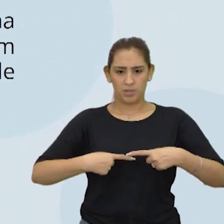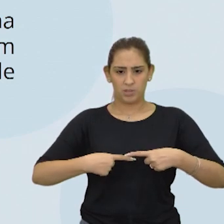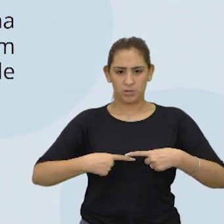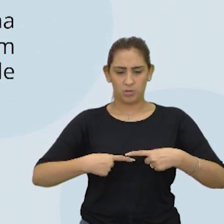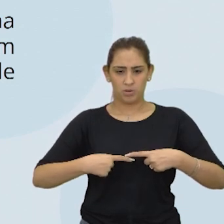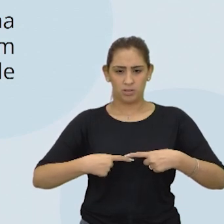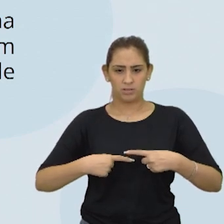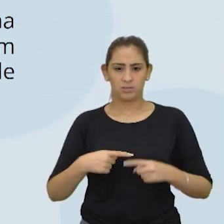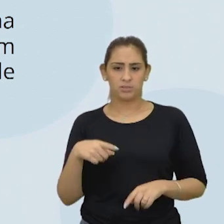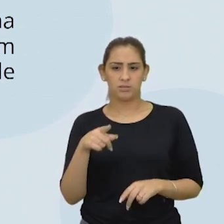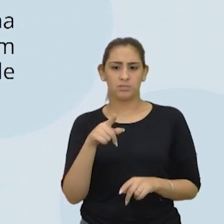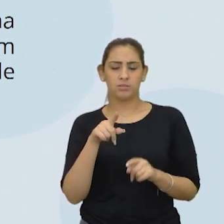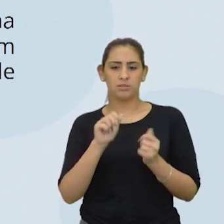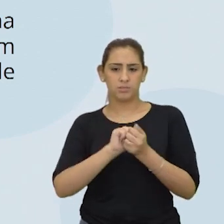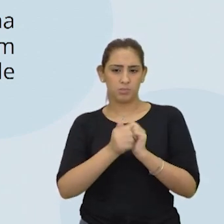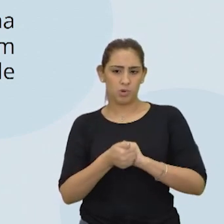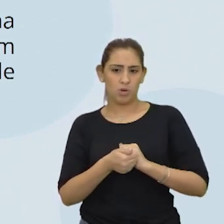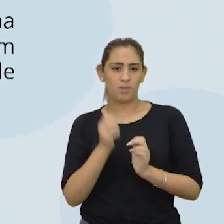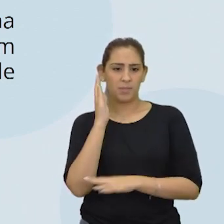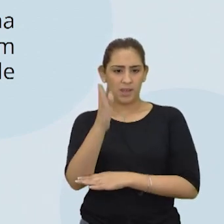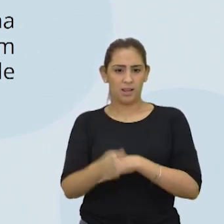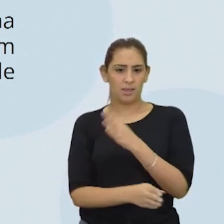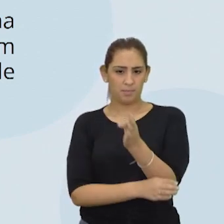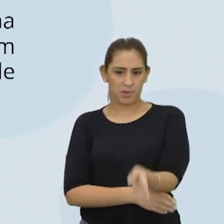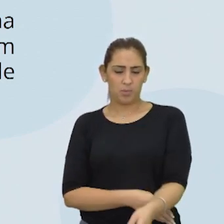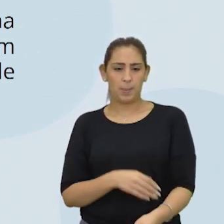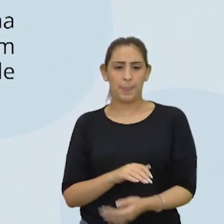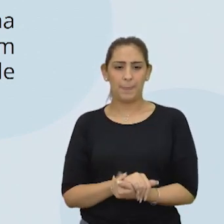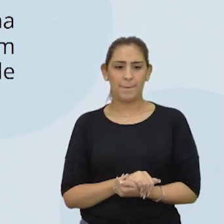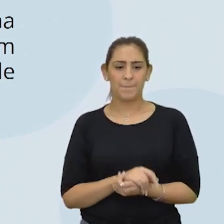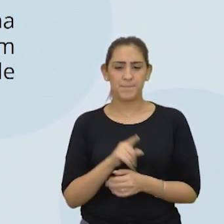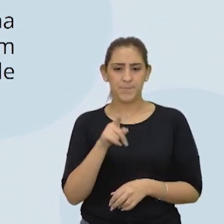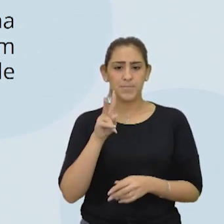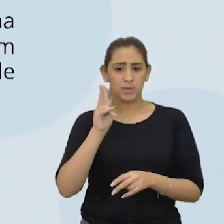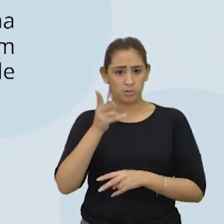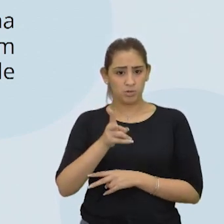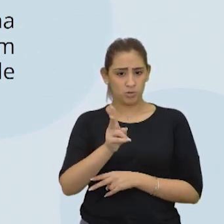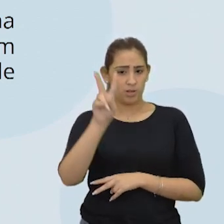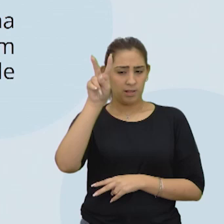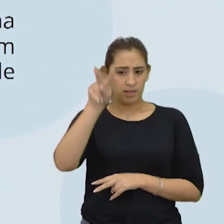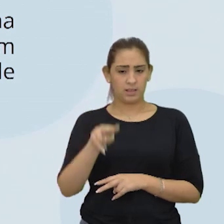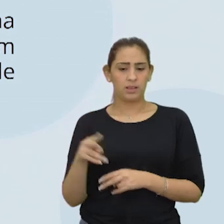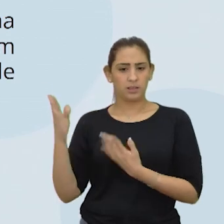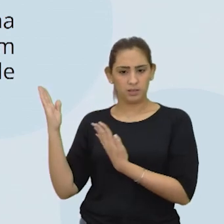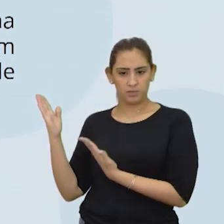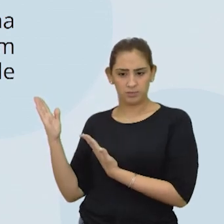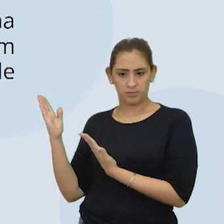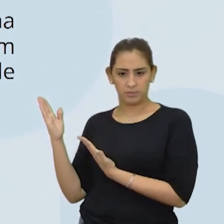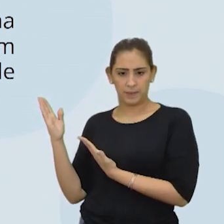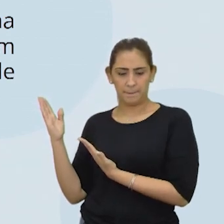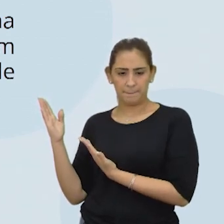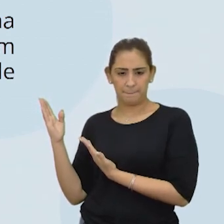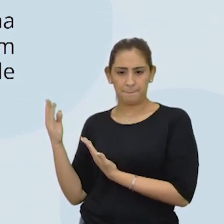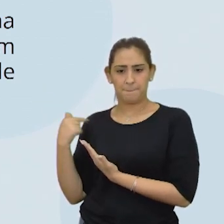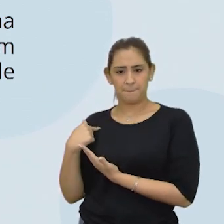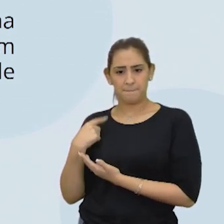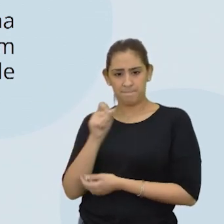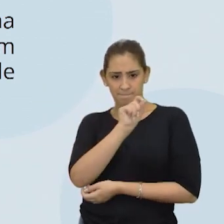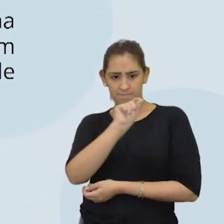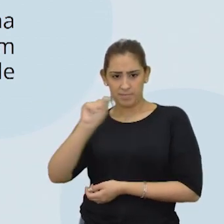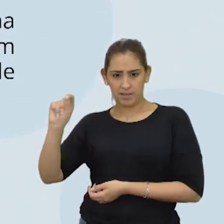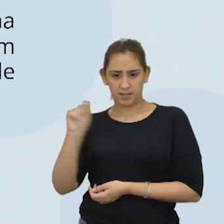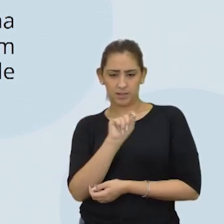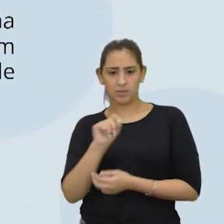né, para o esporte paralímpico. Eu vou aqui, e vocês continuem aí no slide, eu vou grifando algumas coisas que